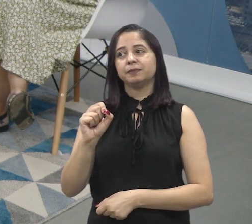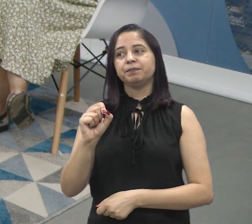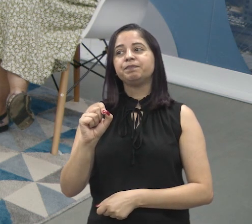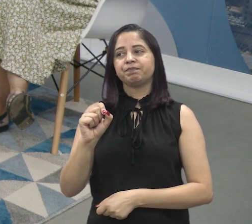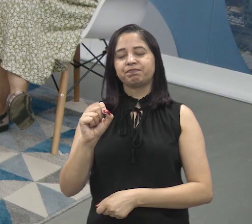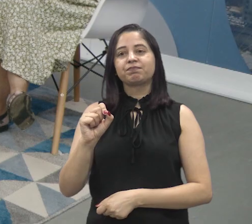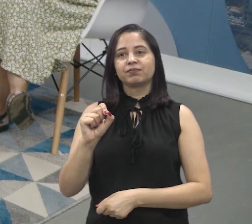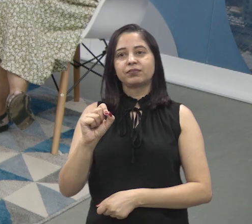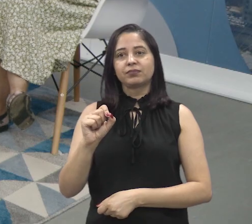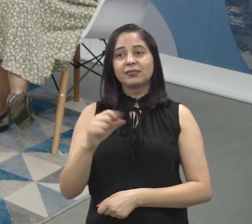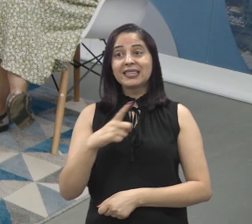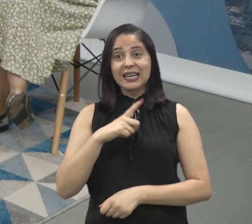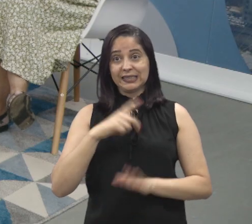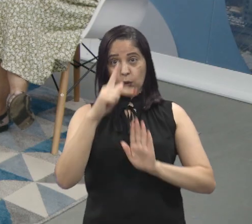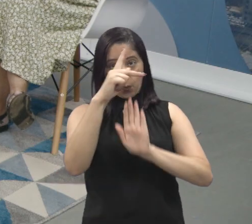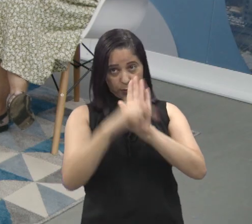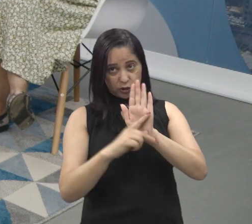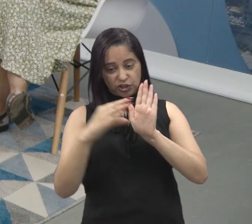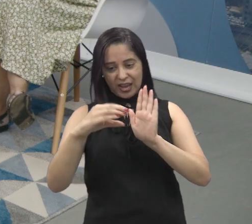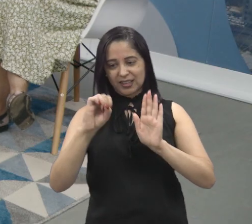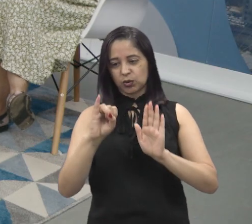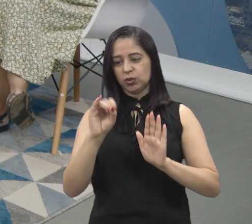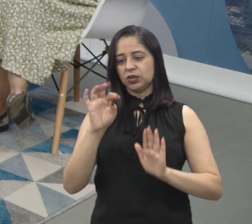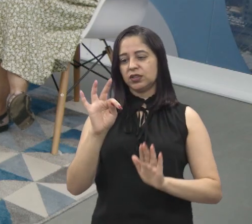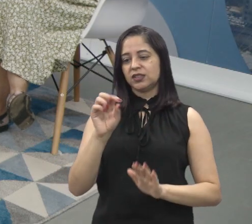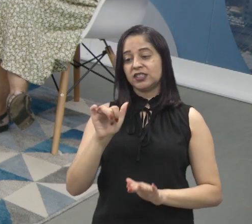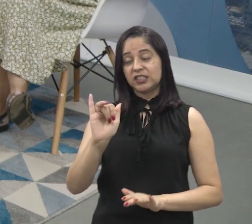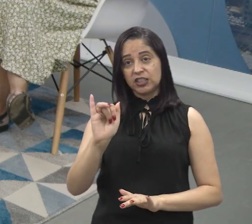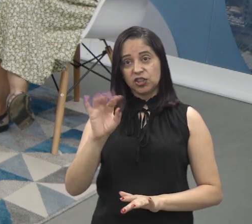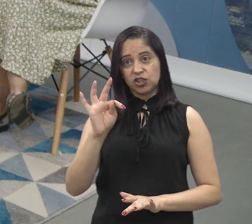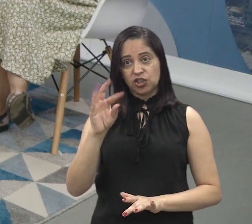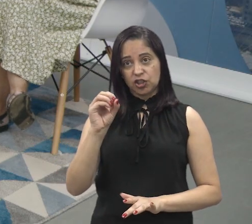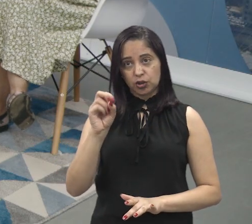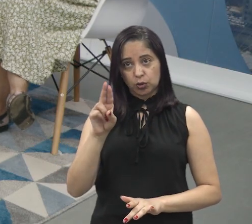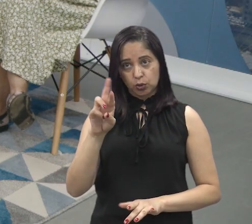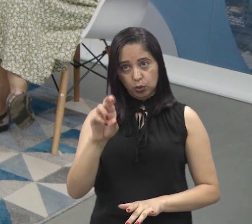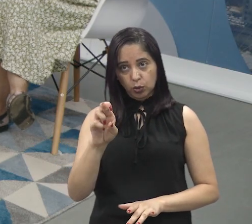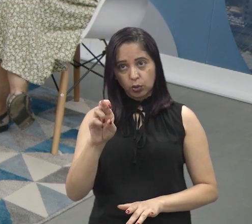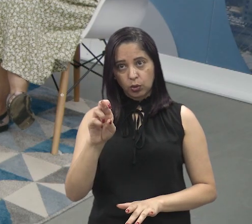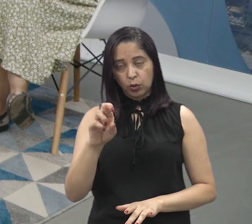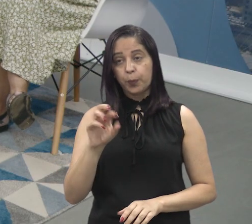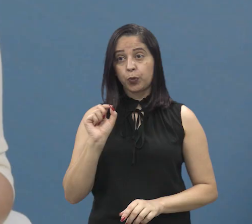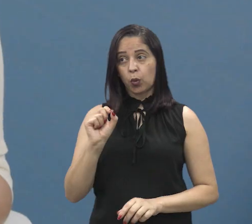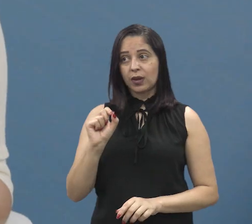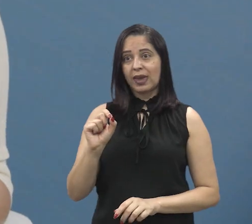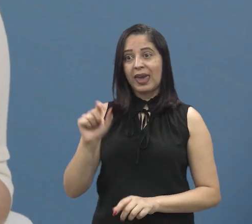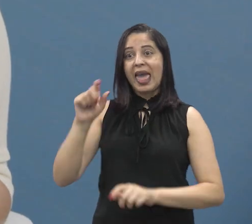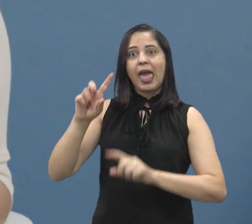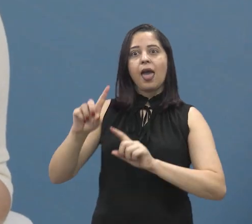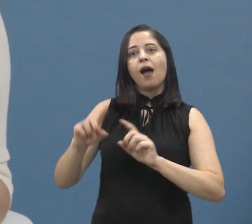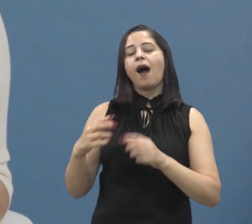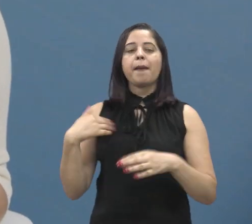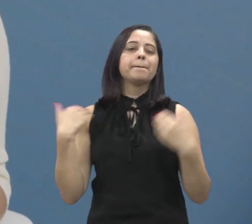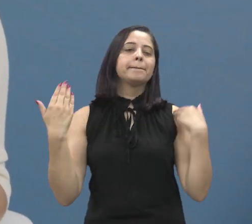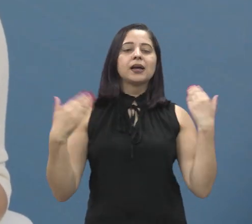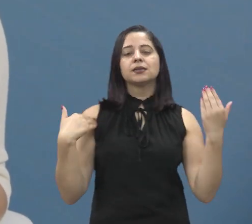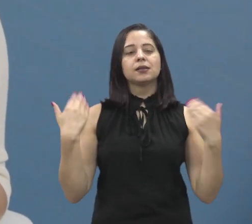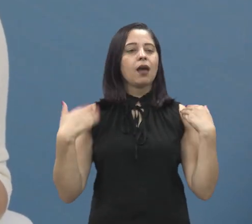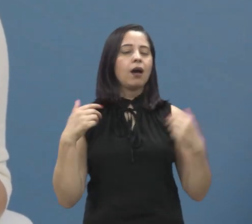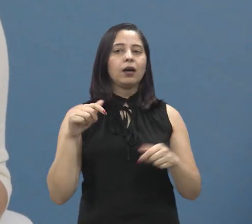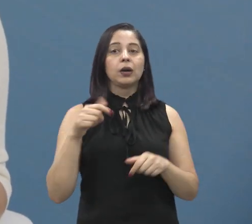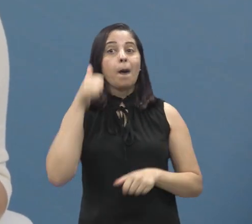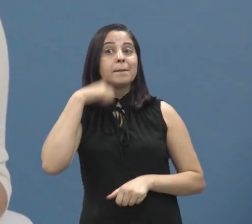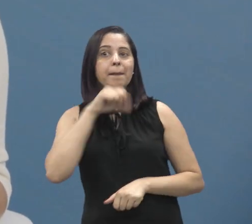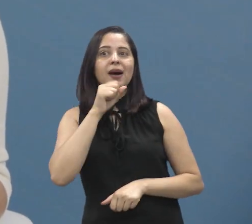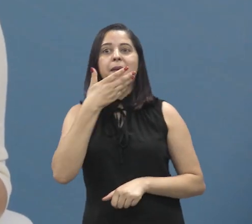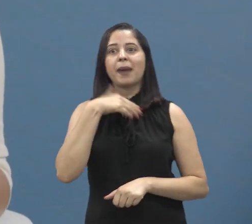nosso programa City Tour São José. Eu tenho casos de pais que enviaram depois de um City Tour, que foram